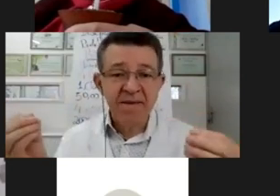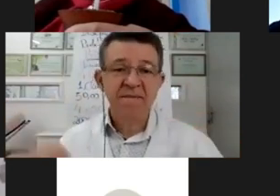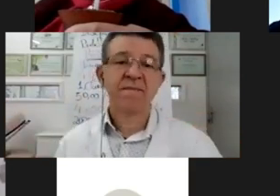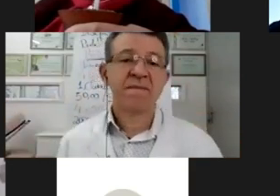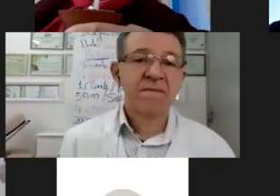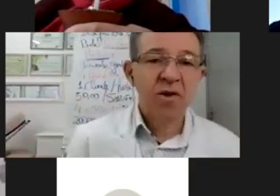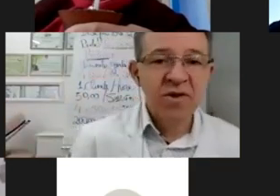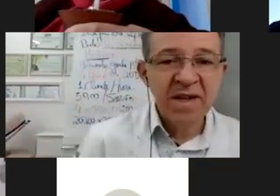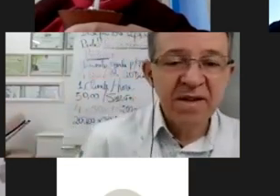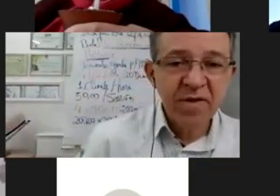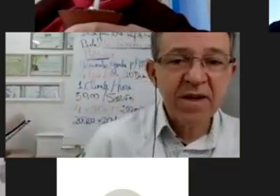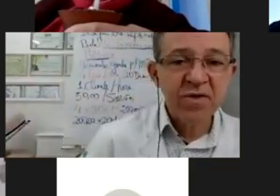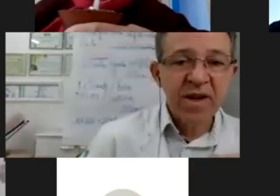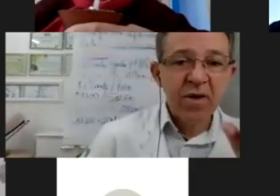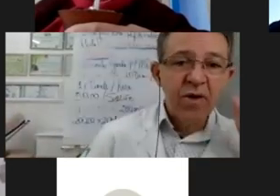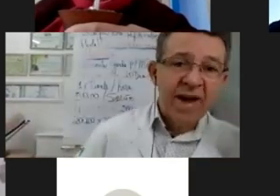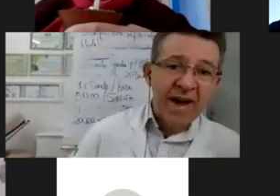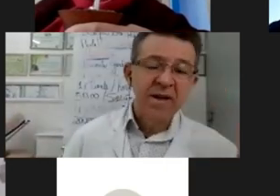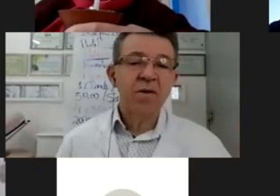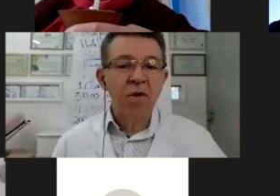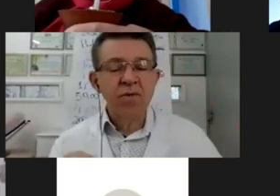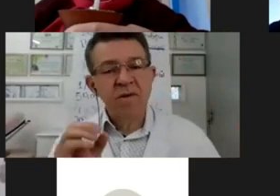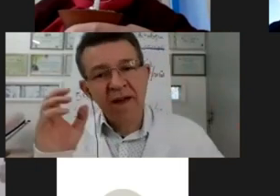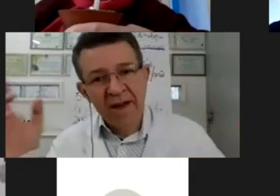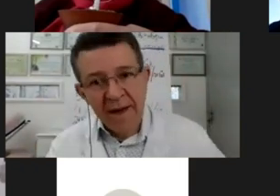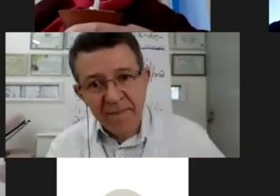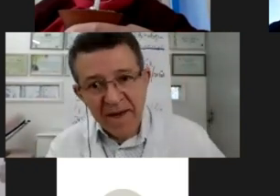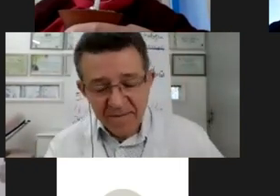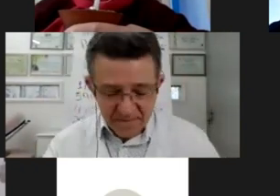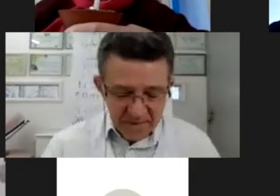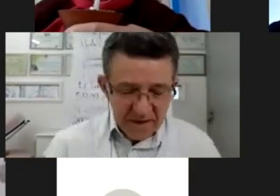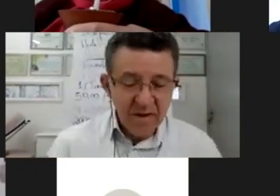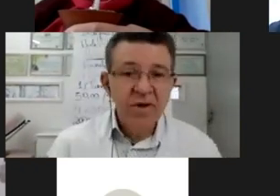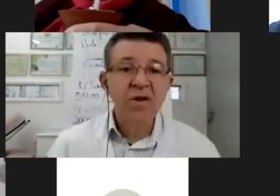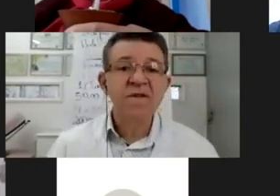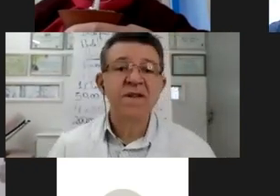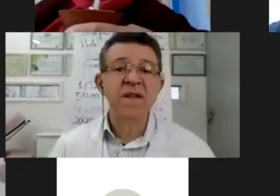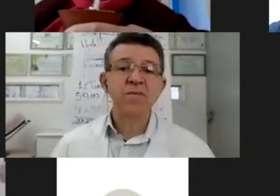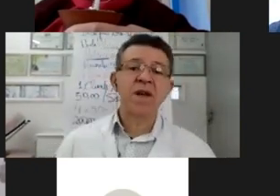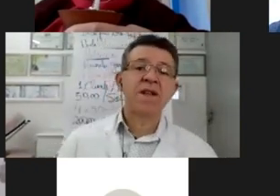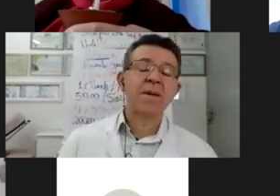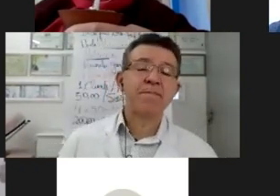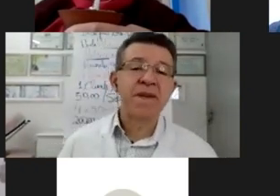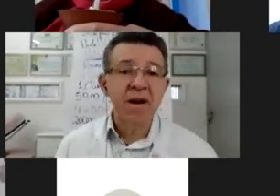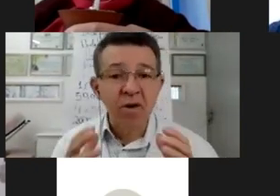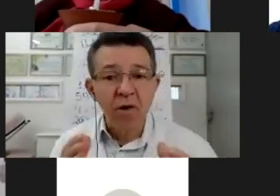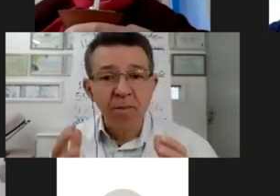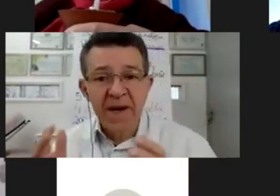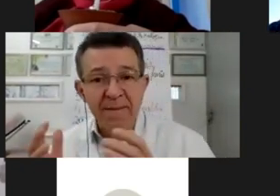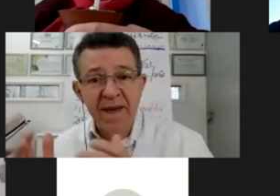AB. Alternativo é isso. Ou é A ou é B. O que nós fazemos é